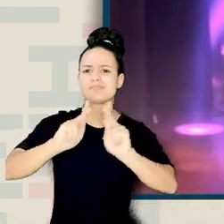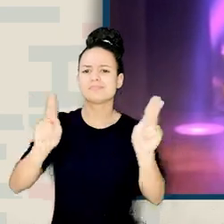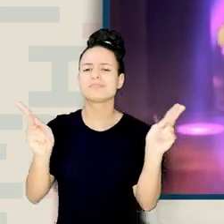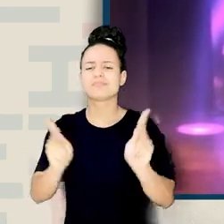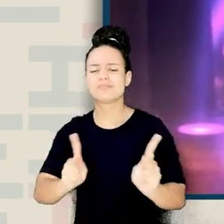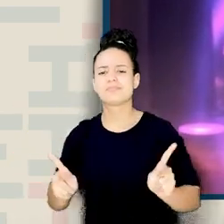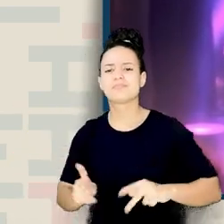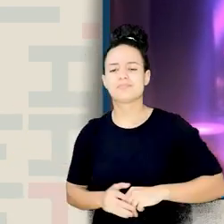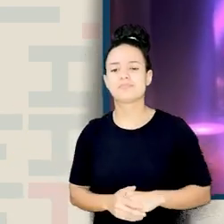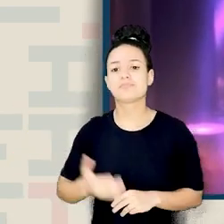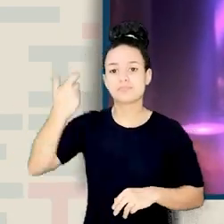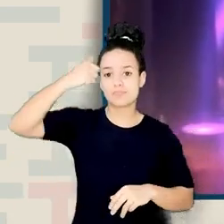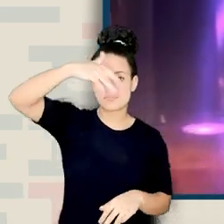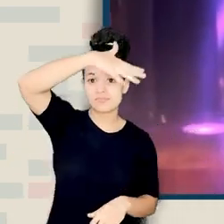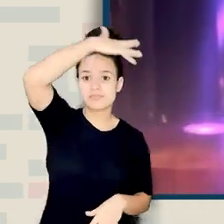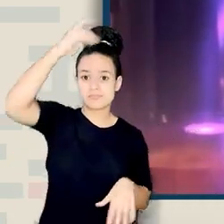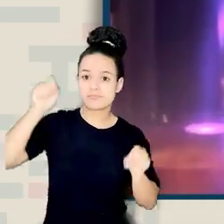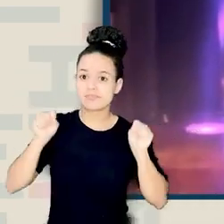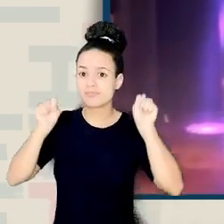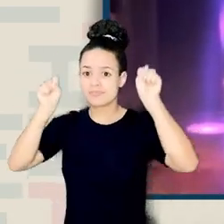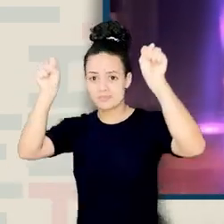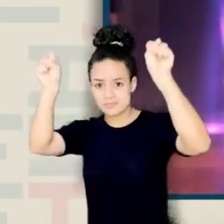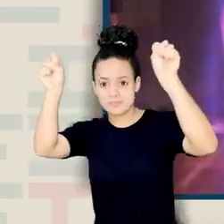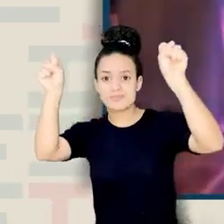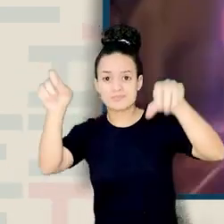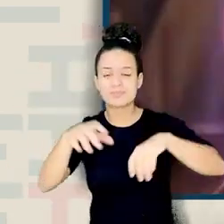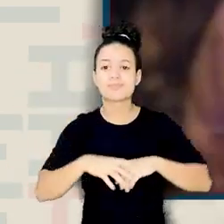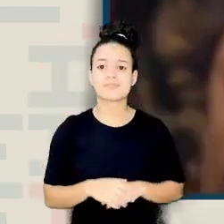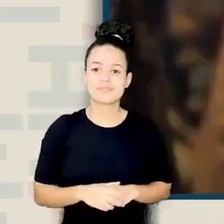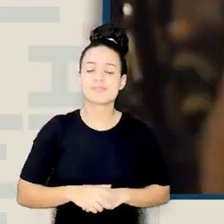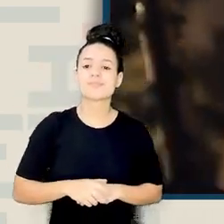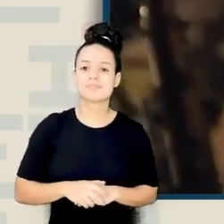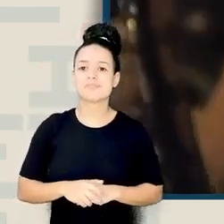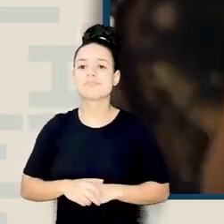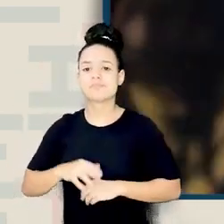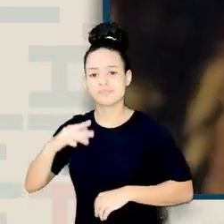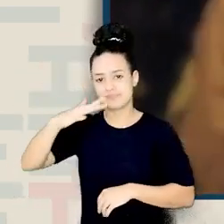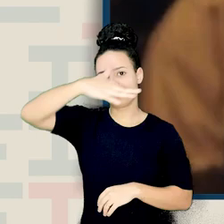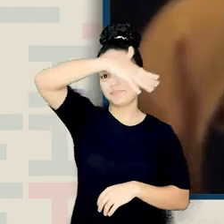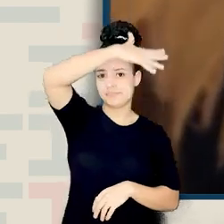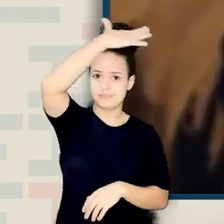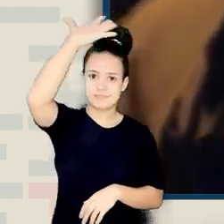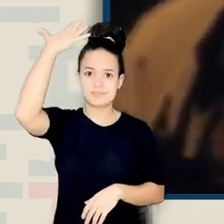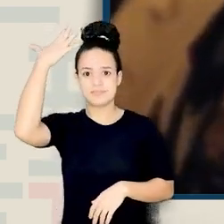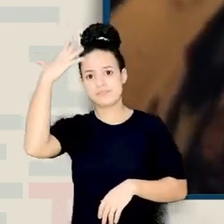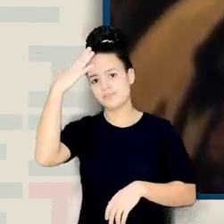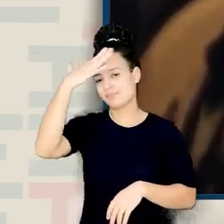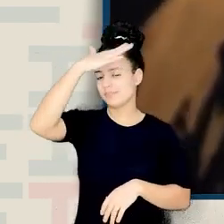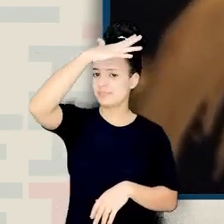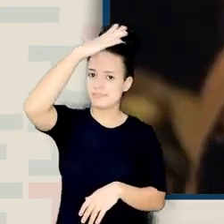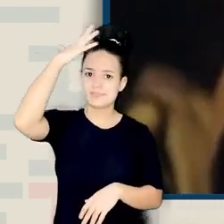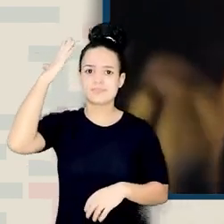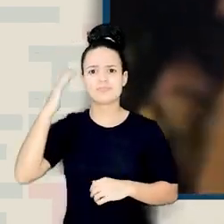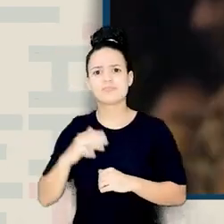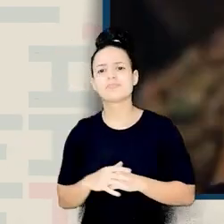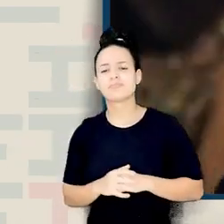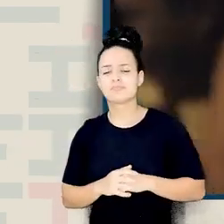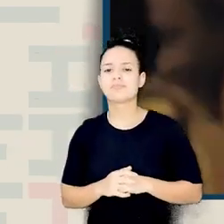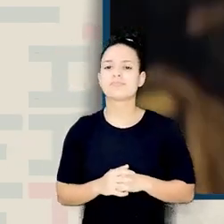paz. Epa-rei, Anção, oiá, epa-rei, epa-rei, guia dos